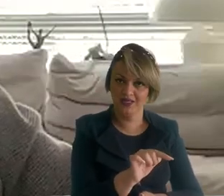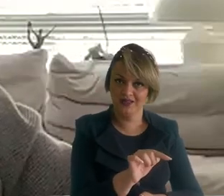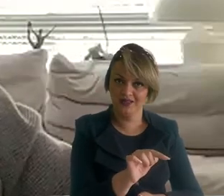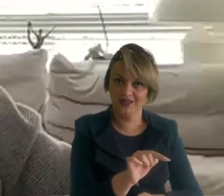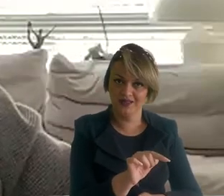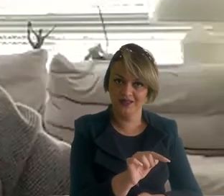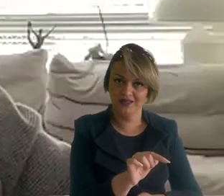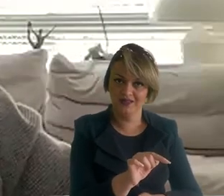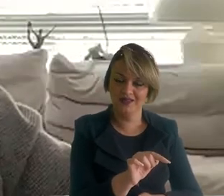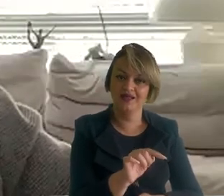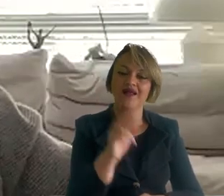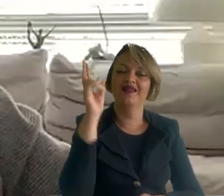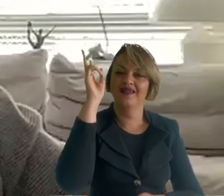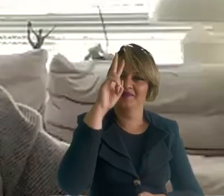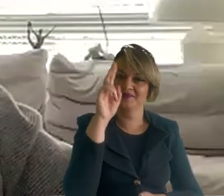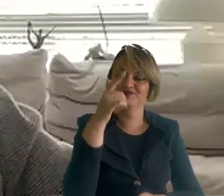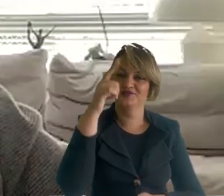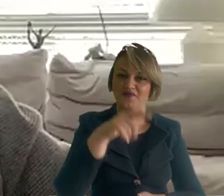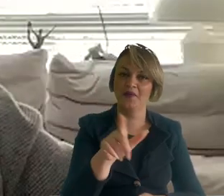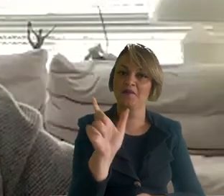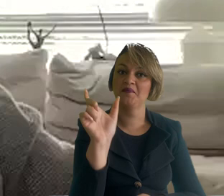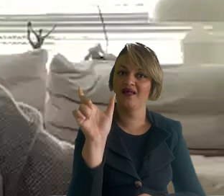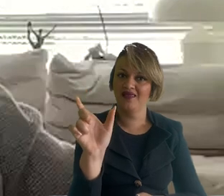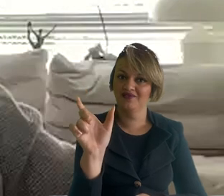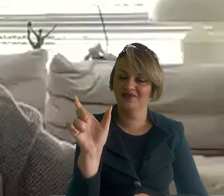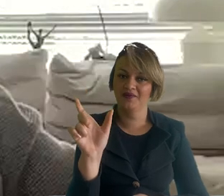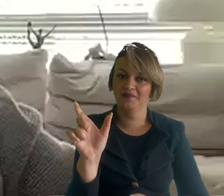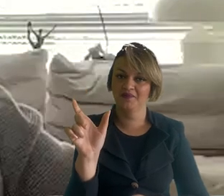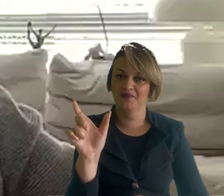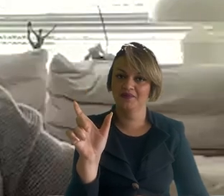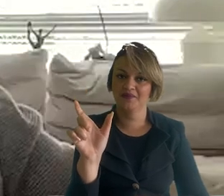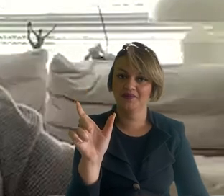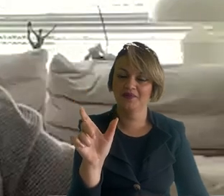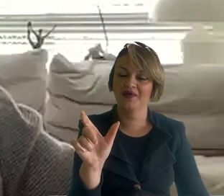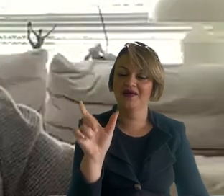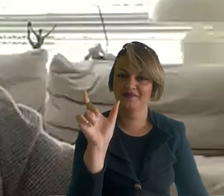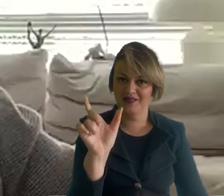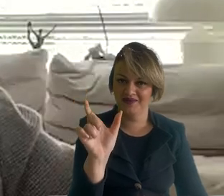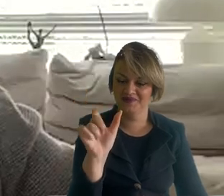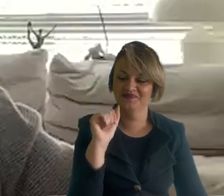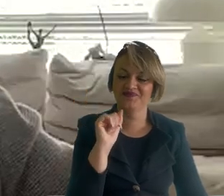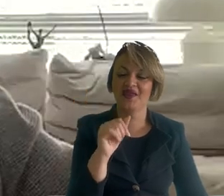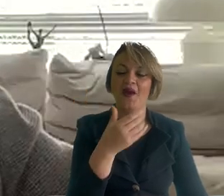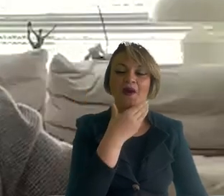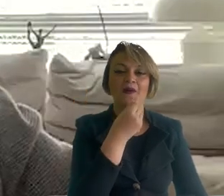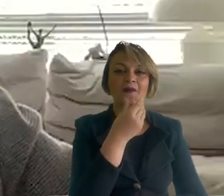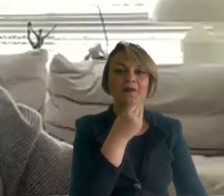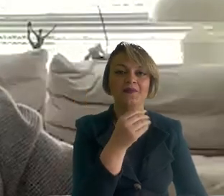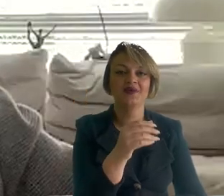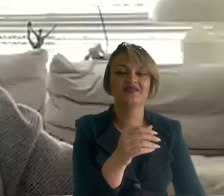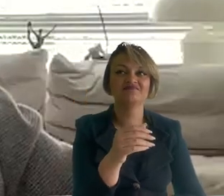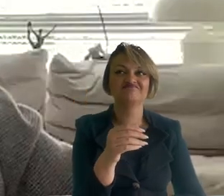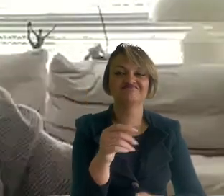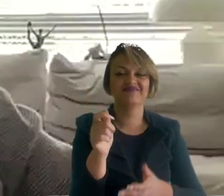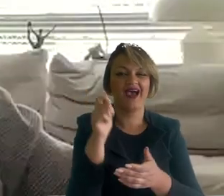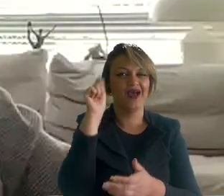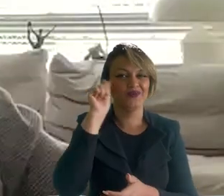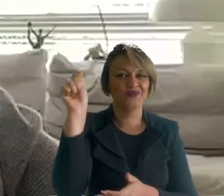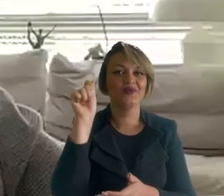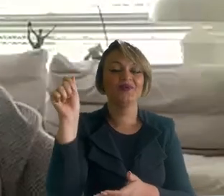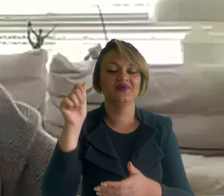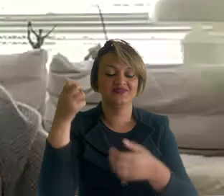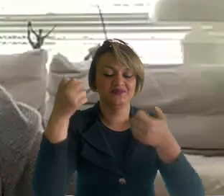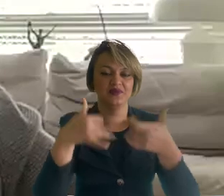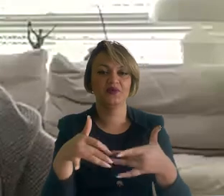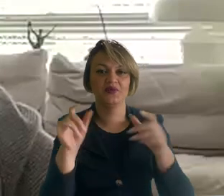puxar uma palavrinha de Guimarães Rosa no seu lindo Sertão Veredas quando ele